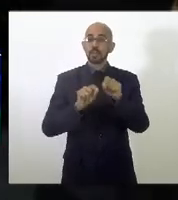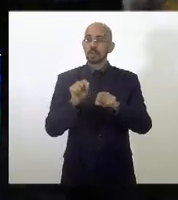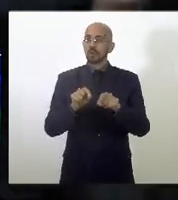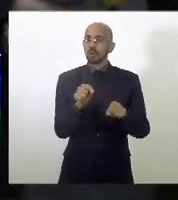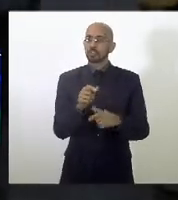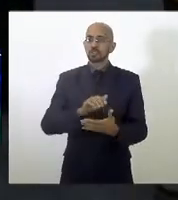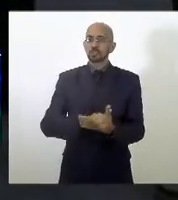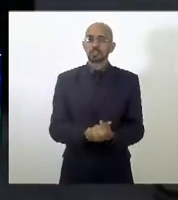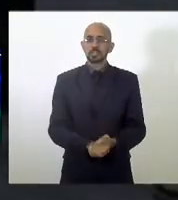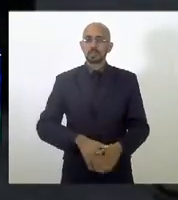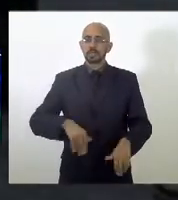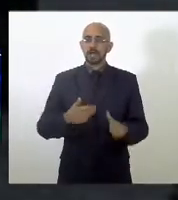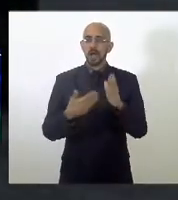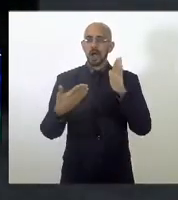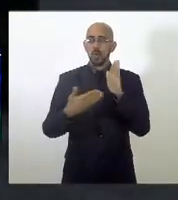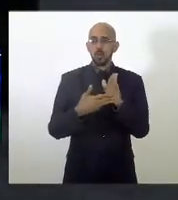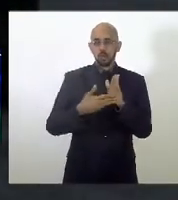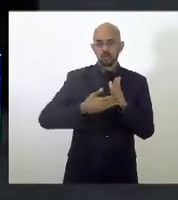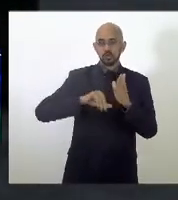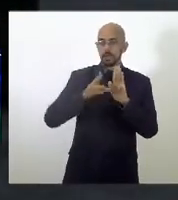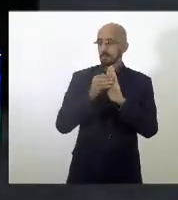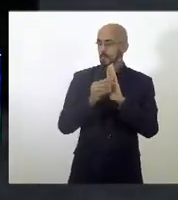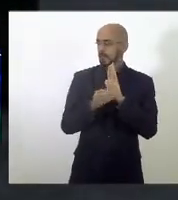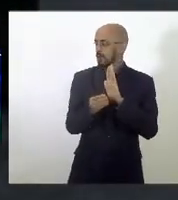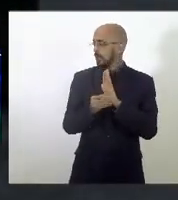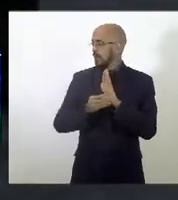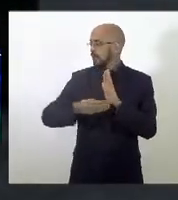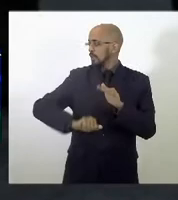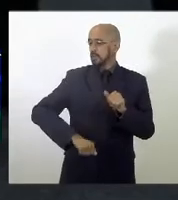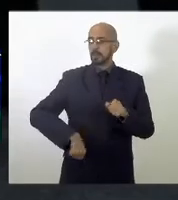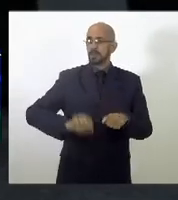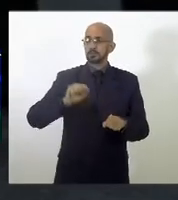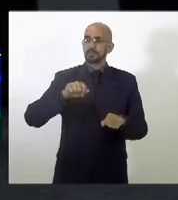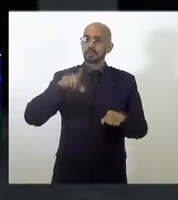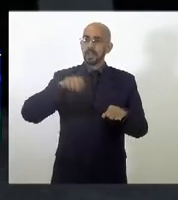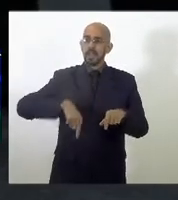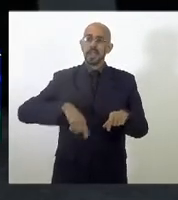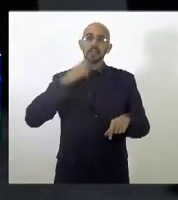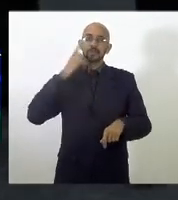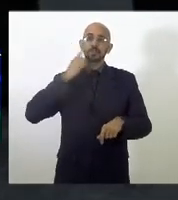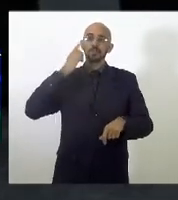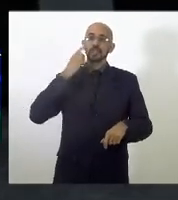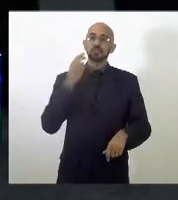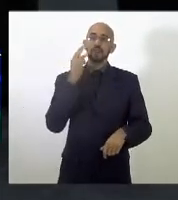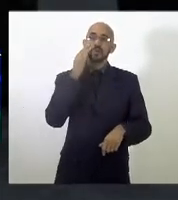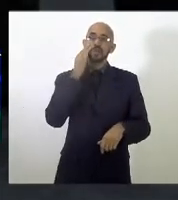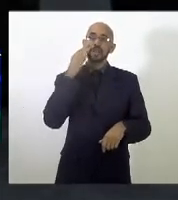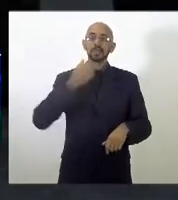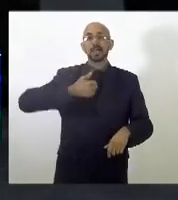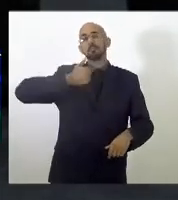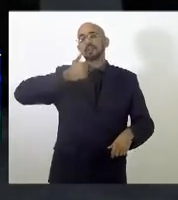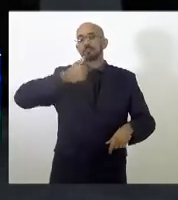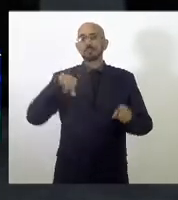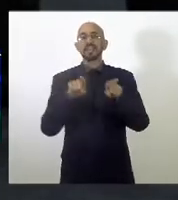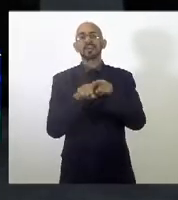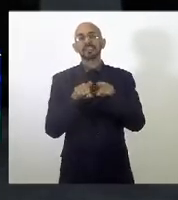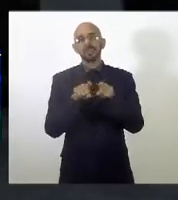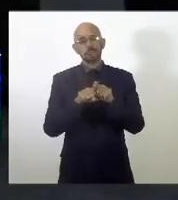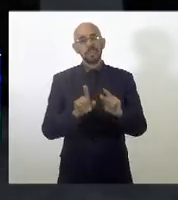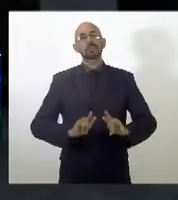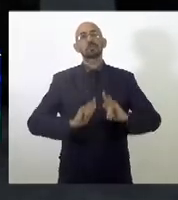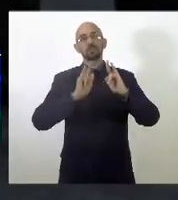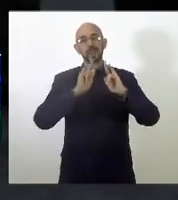última matéria do plenário antigo foi de autoria do deputado Valdeque, e a primeira do prédio